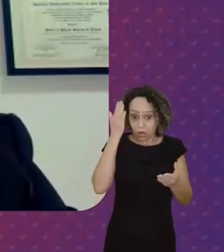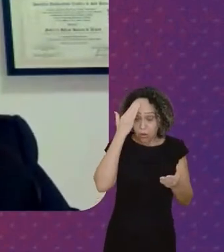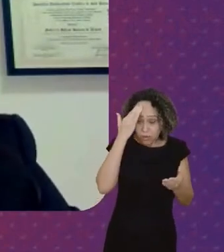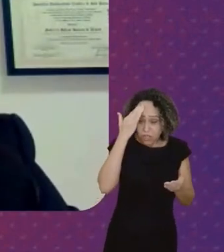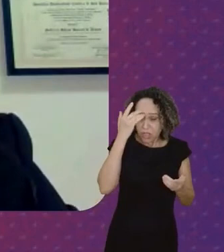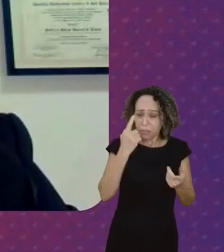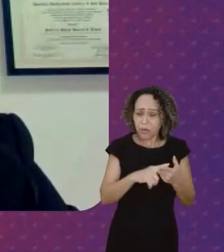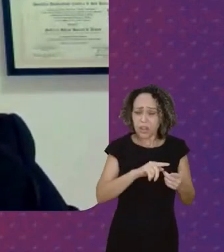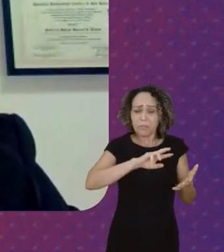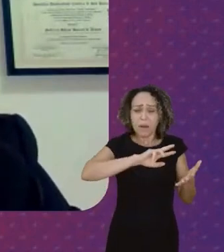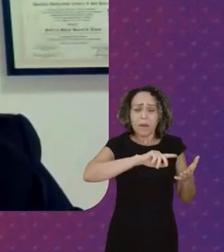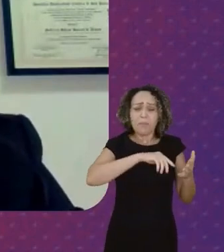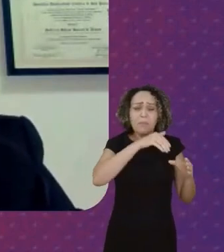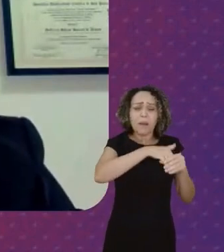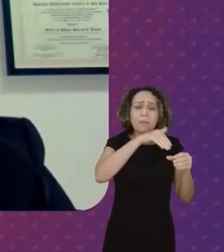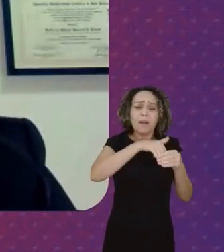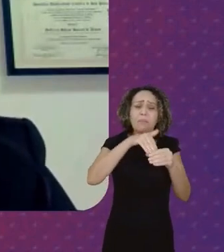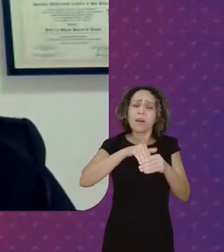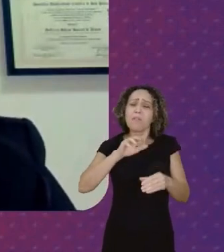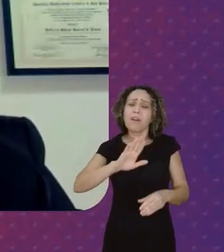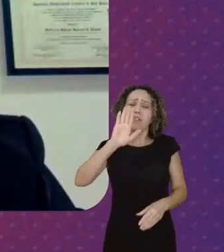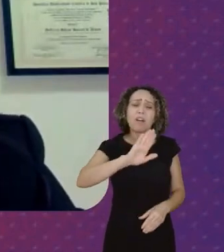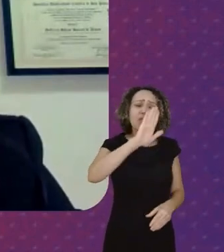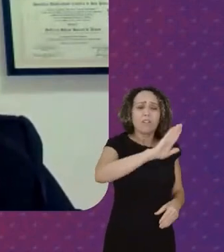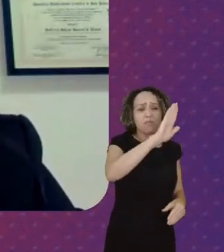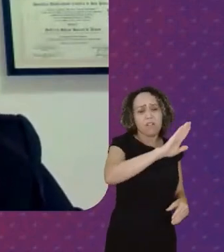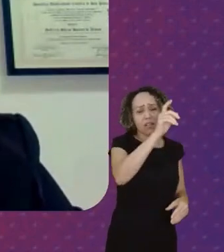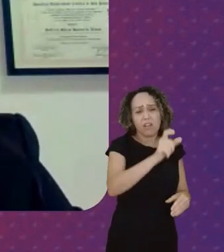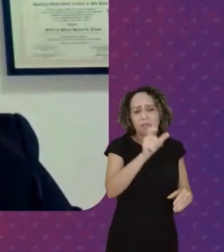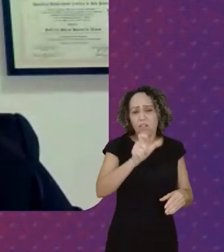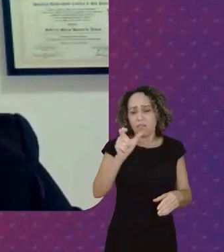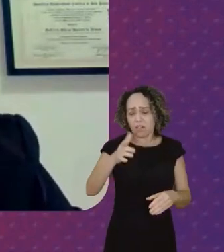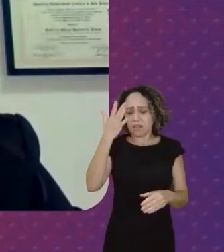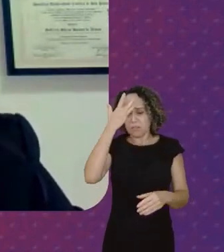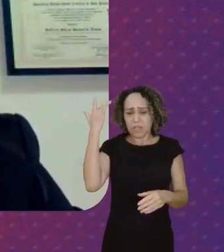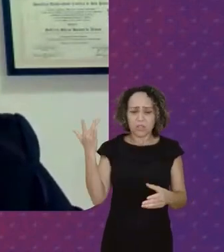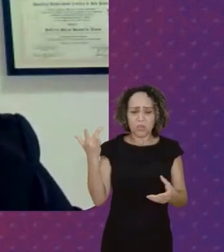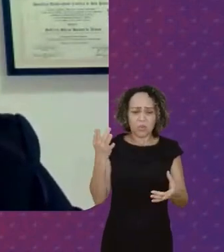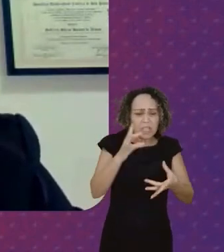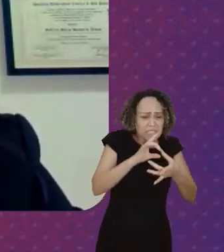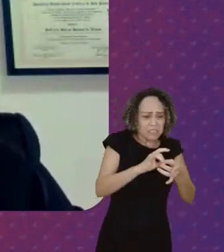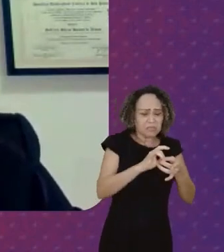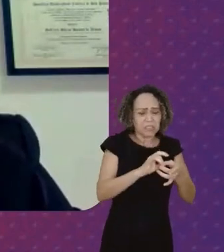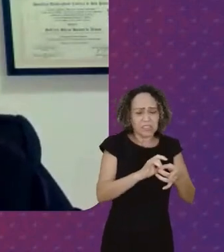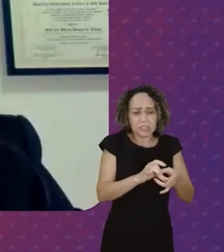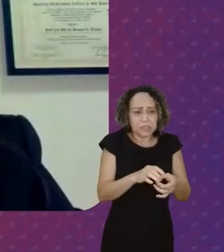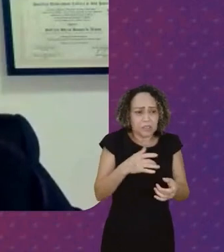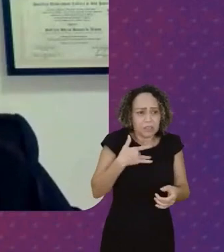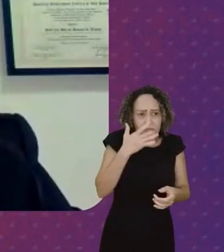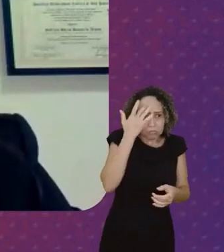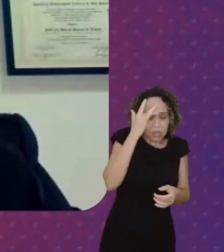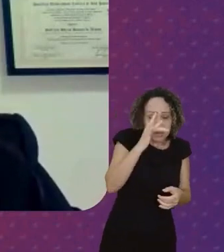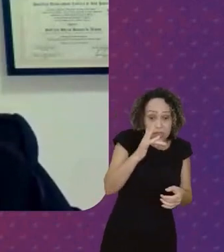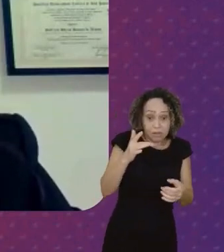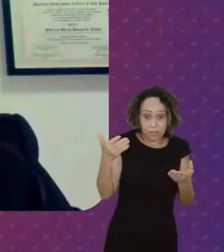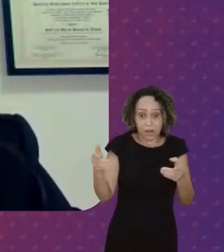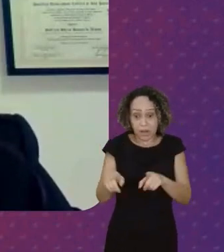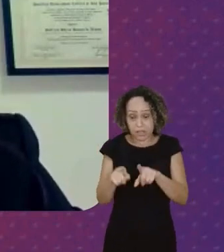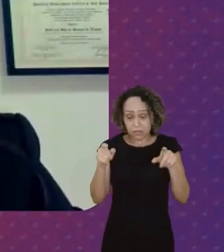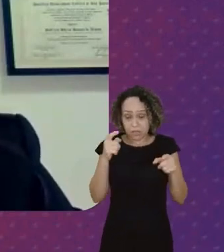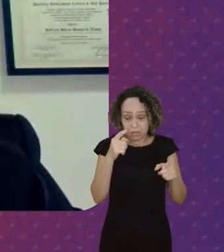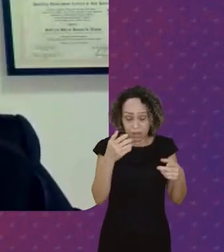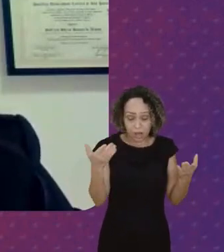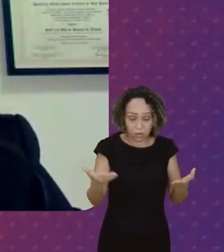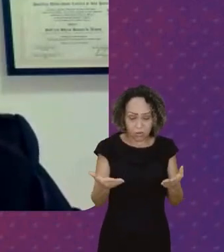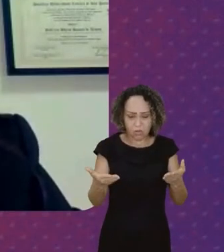nessa candidata a vereadora, mas eu sei que o meu voto poderá ser aproveitado apenas pelos